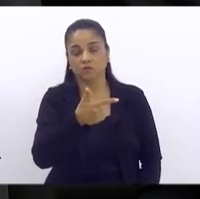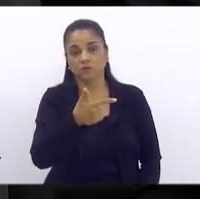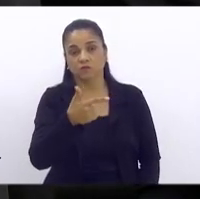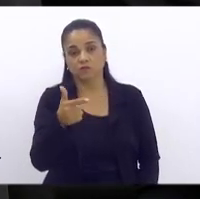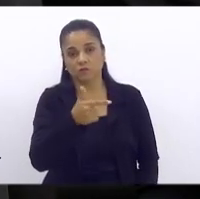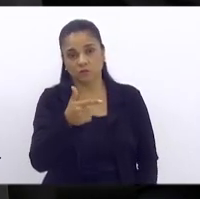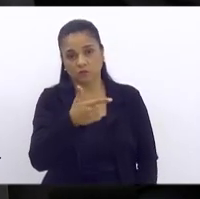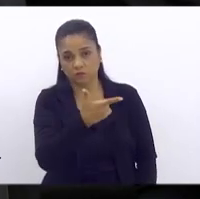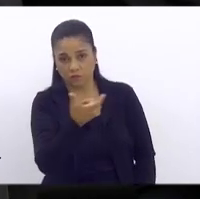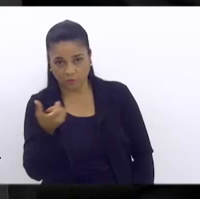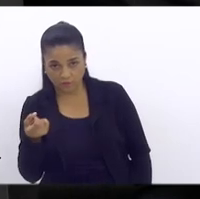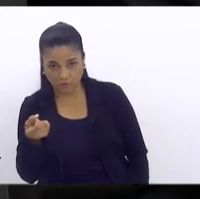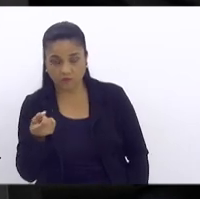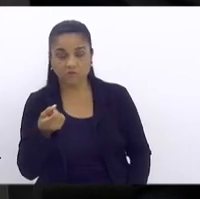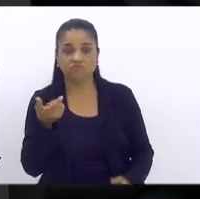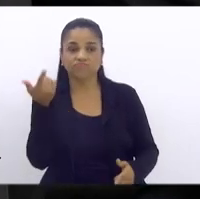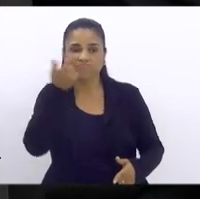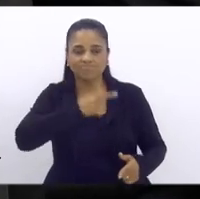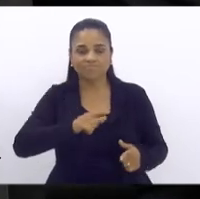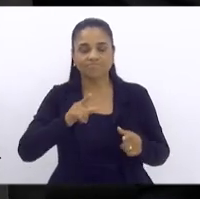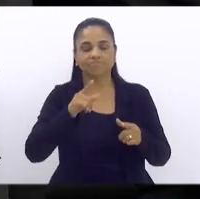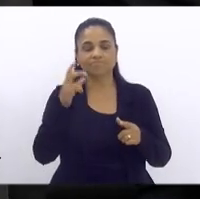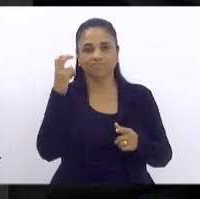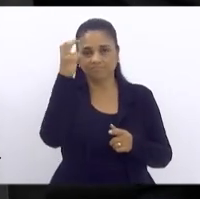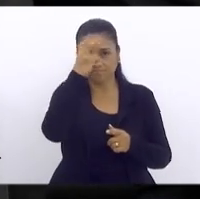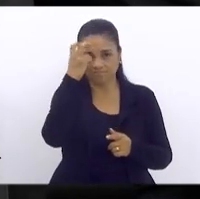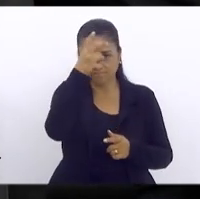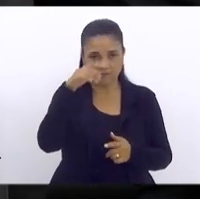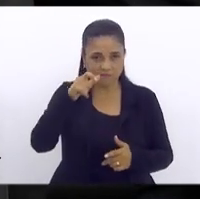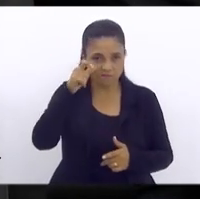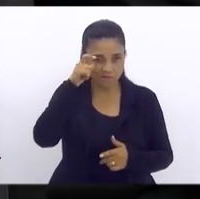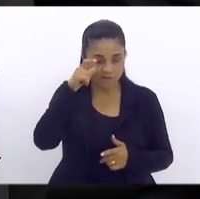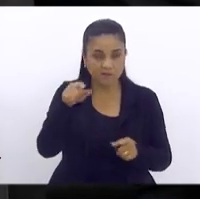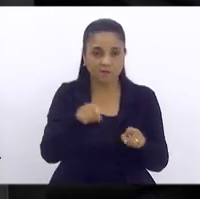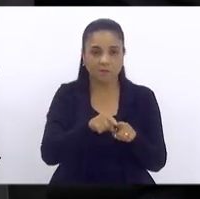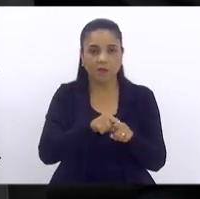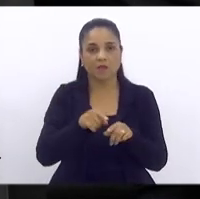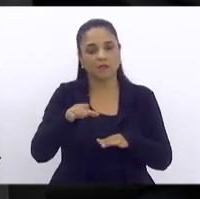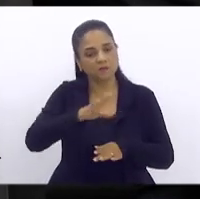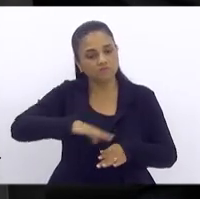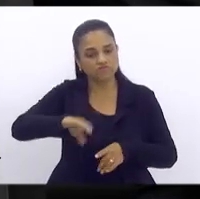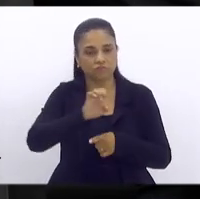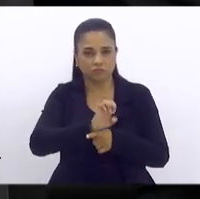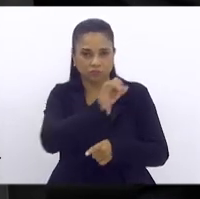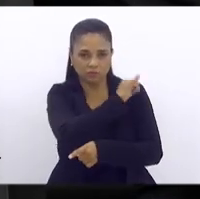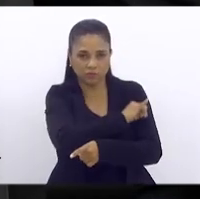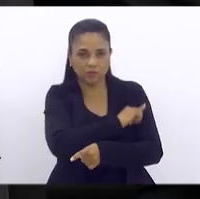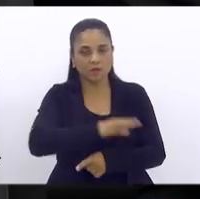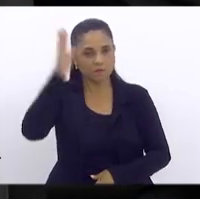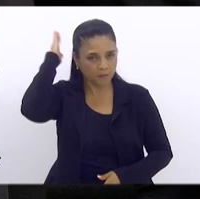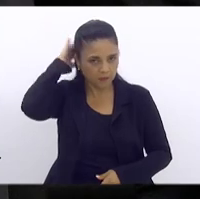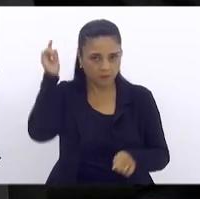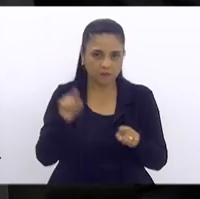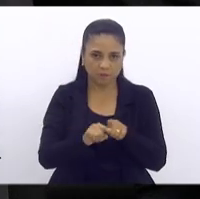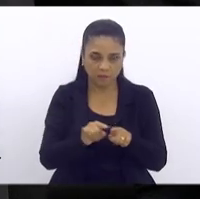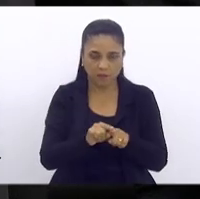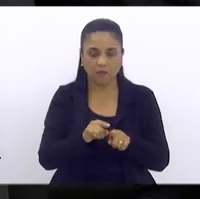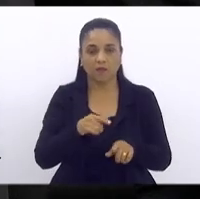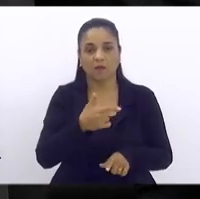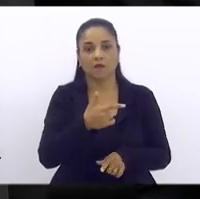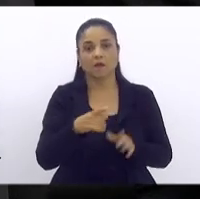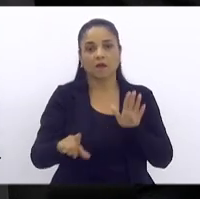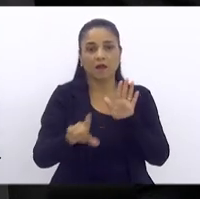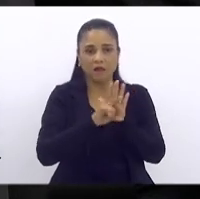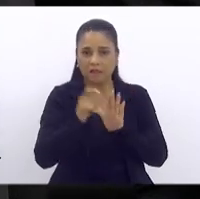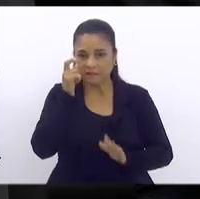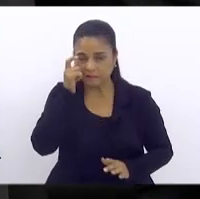ratificar o Maria da Penha virtual, que já está em todo o estado do Rio e também na Paraíba. Então, essa lei foi bem interessante, né? A lei Maria da Penha, como eu